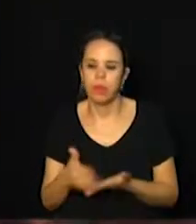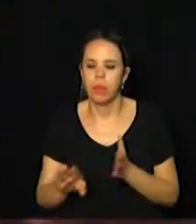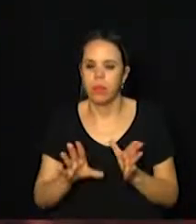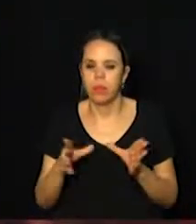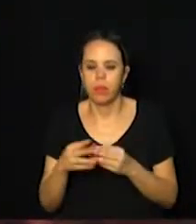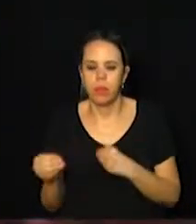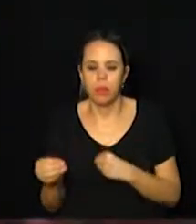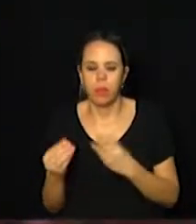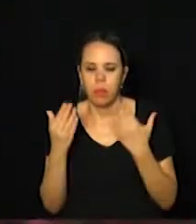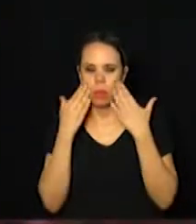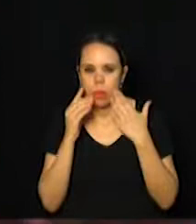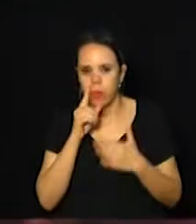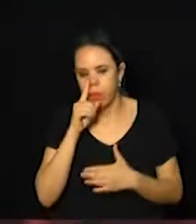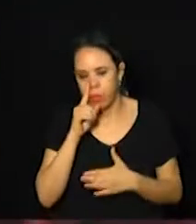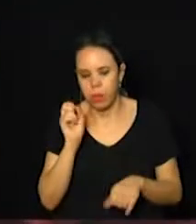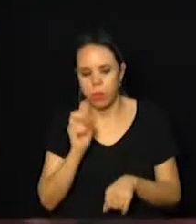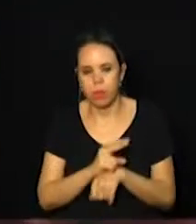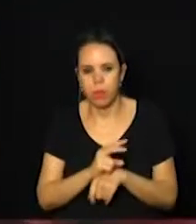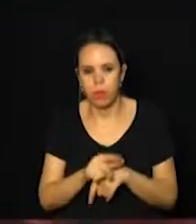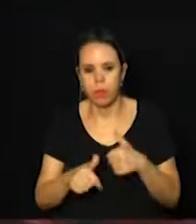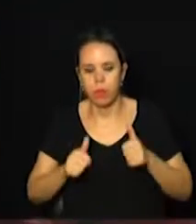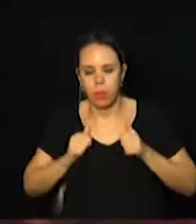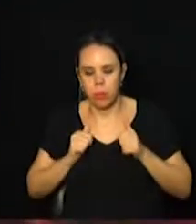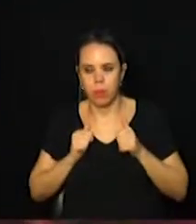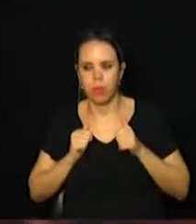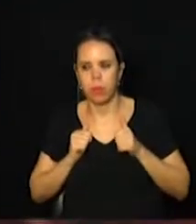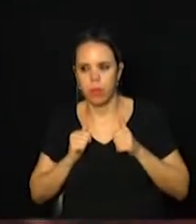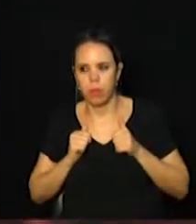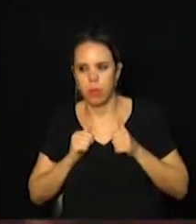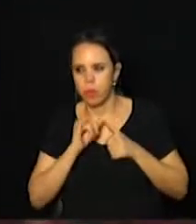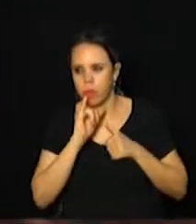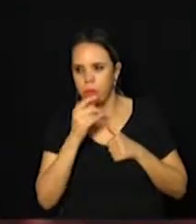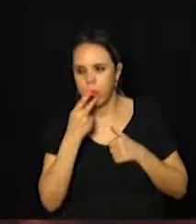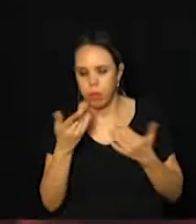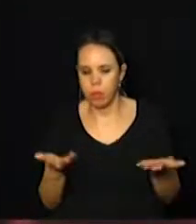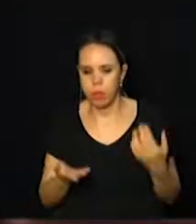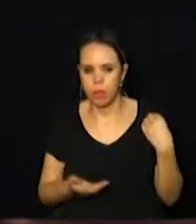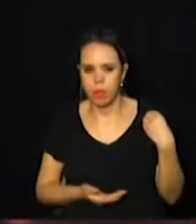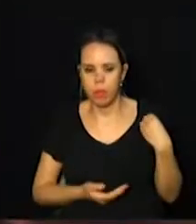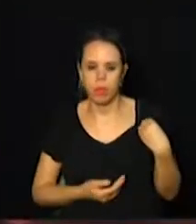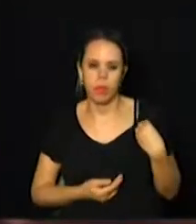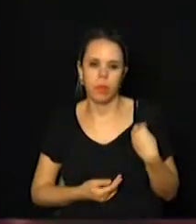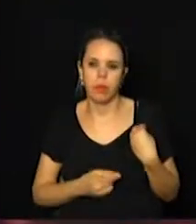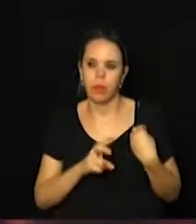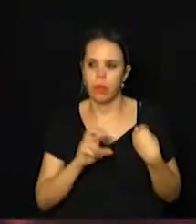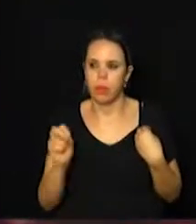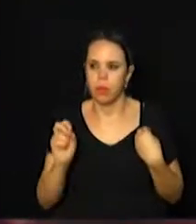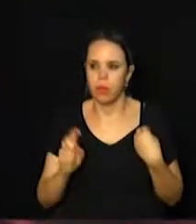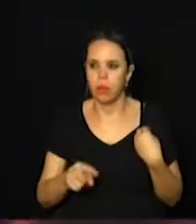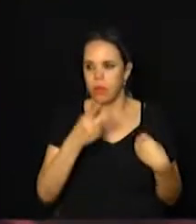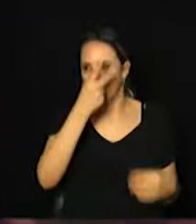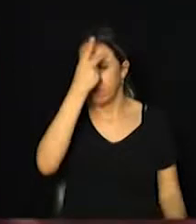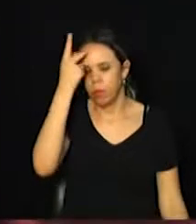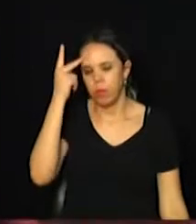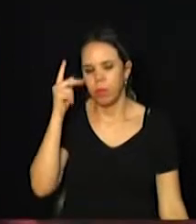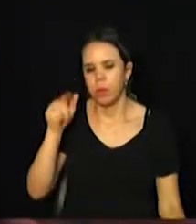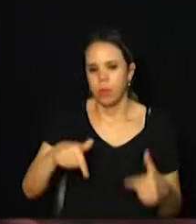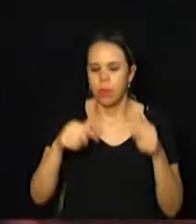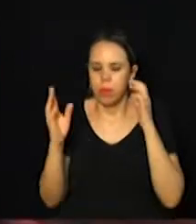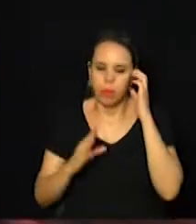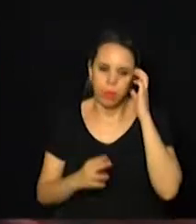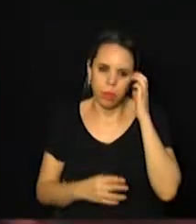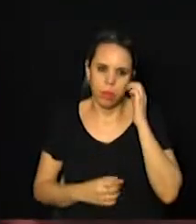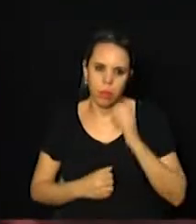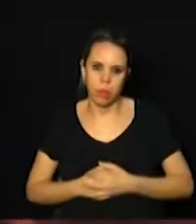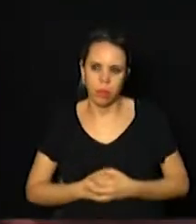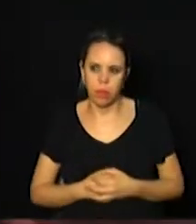tanto do Diante do risco dos empregos conforme foi citado agora mais de 500 mil trabalhadores brasileiros